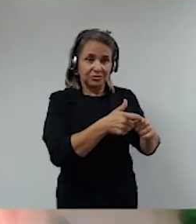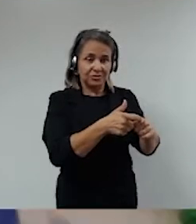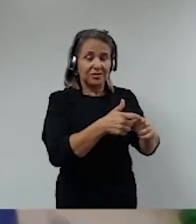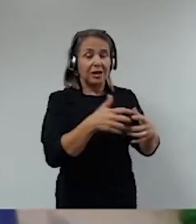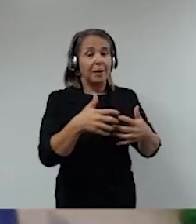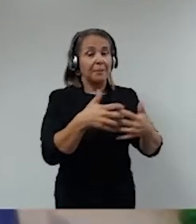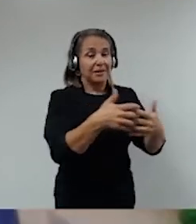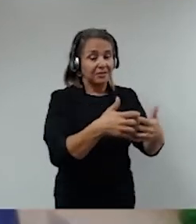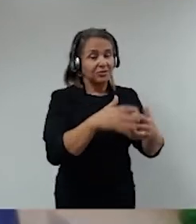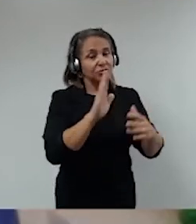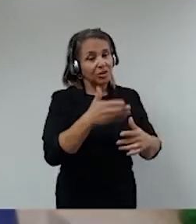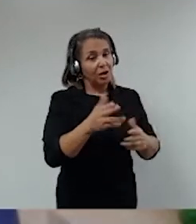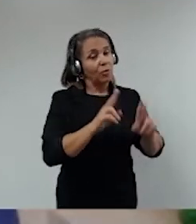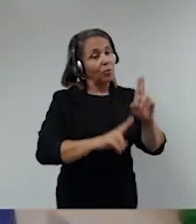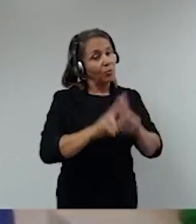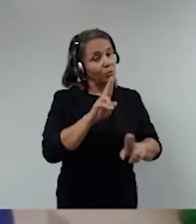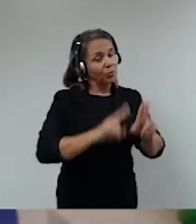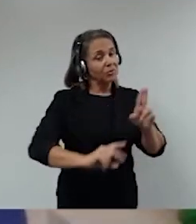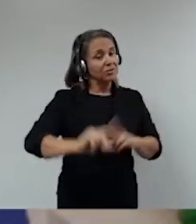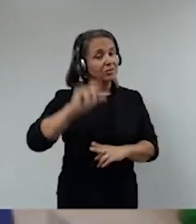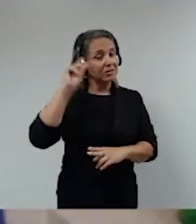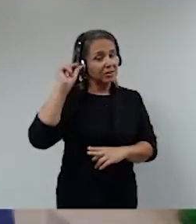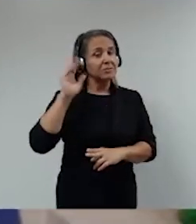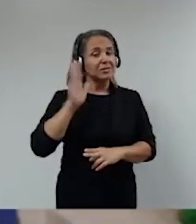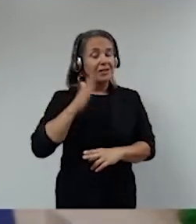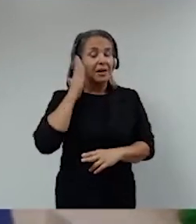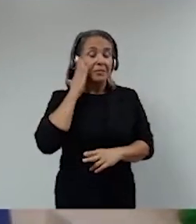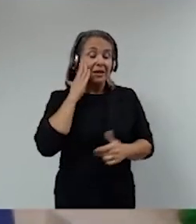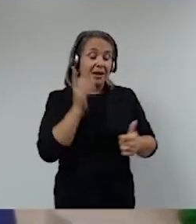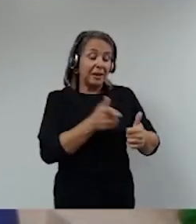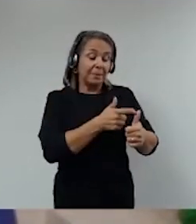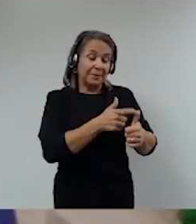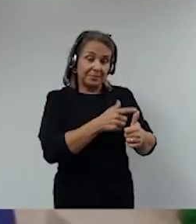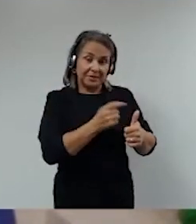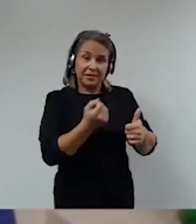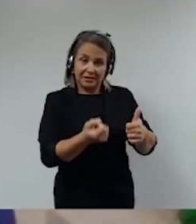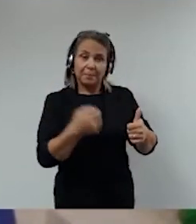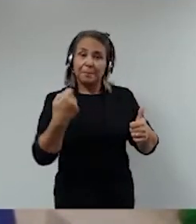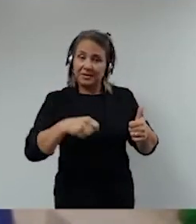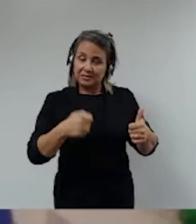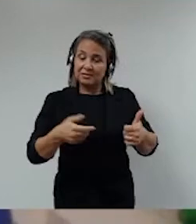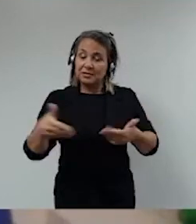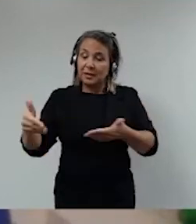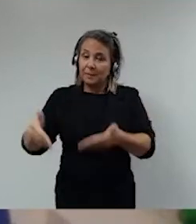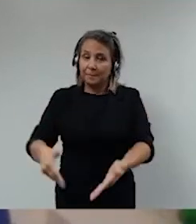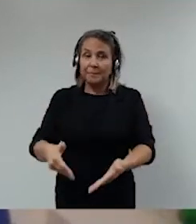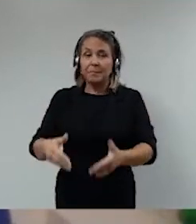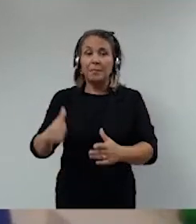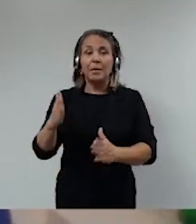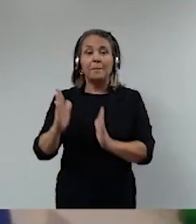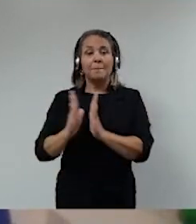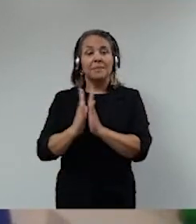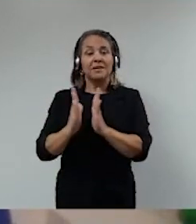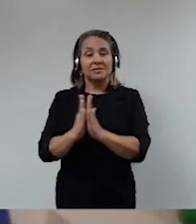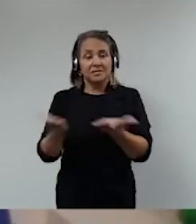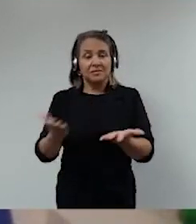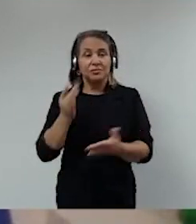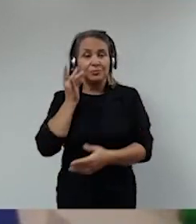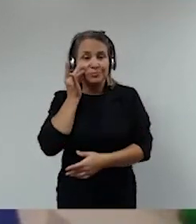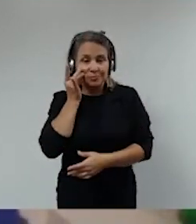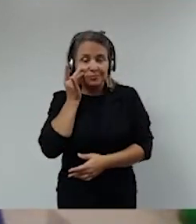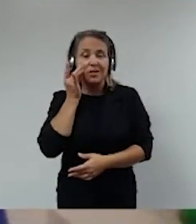estão utilizando a telemedicina há algum tempo e já entendem que a primeira consulta tem que ser presencial, é importante que a nossa